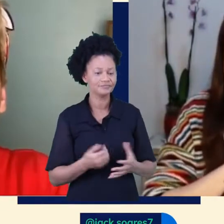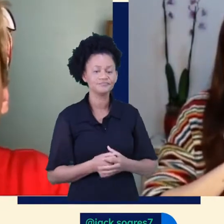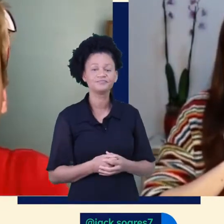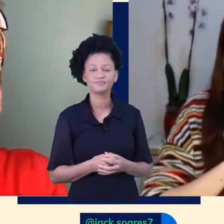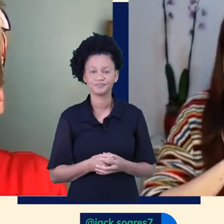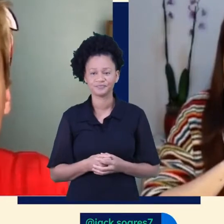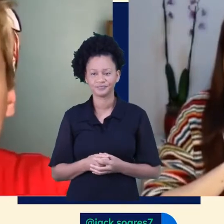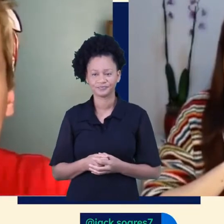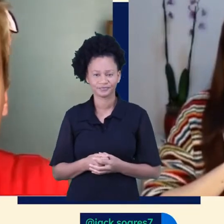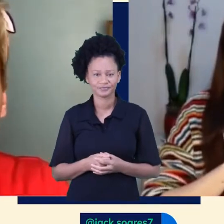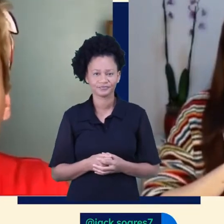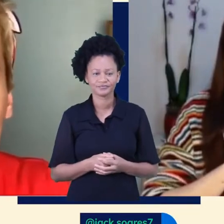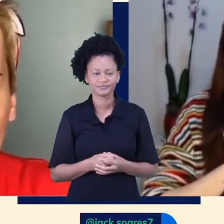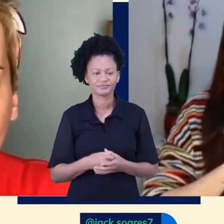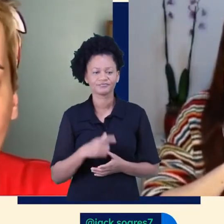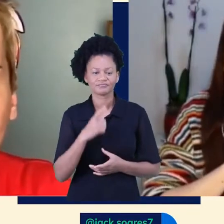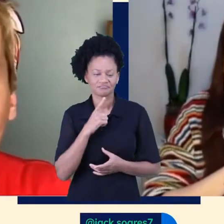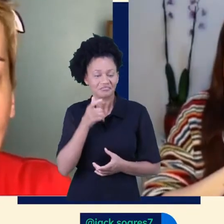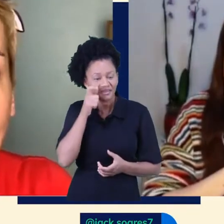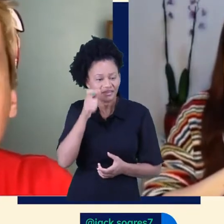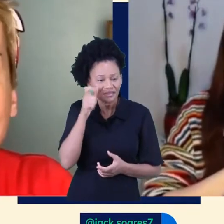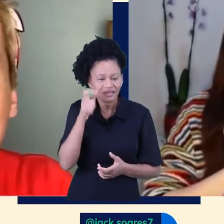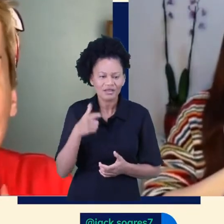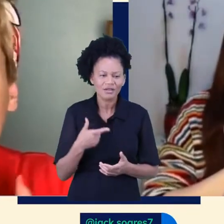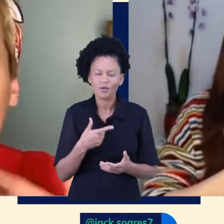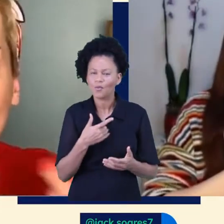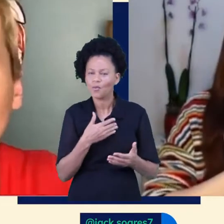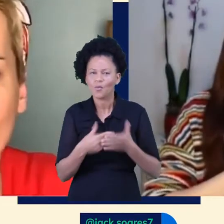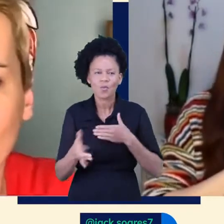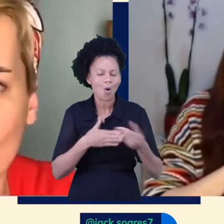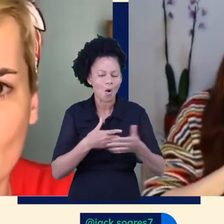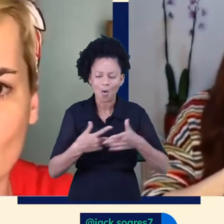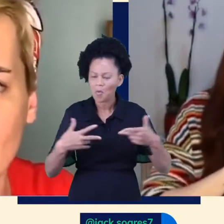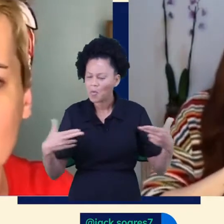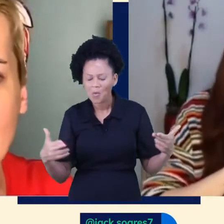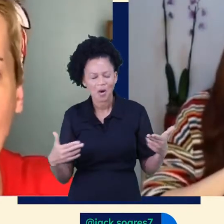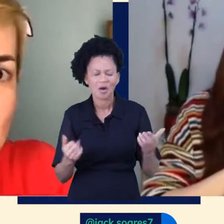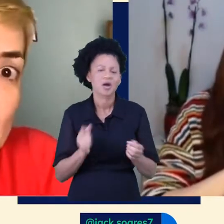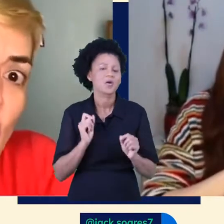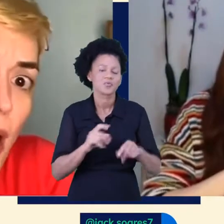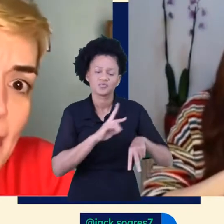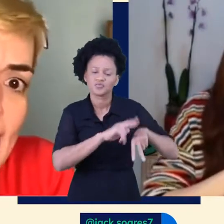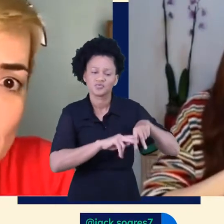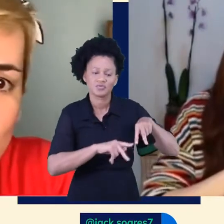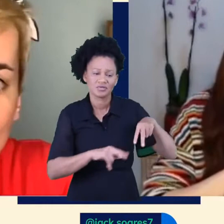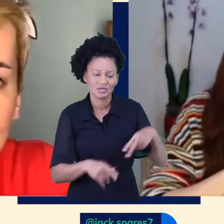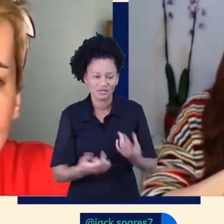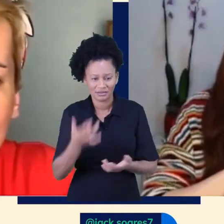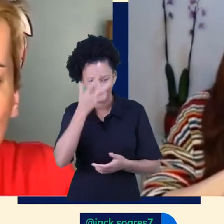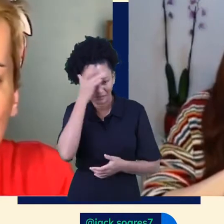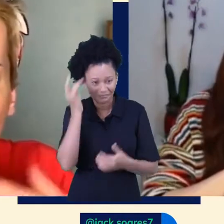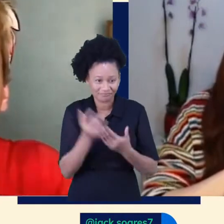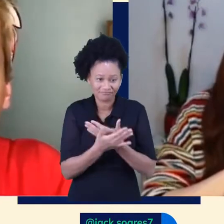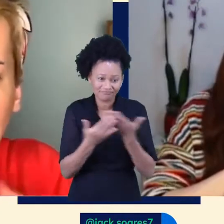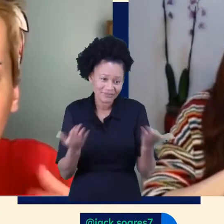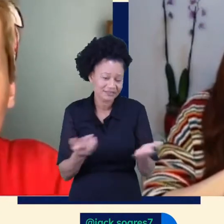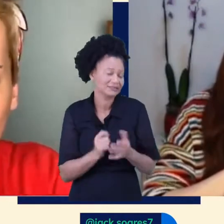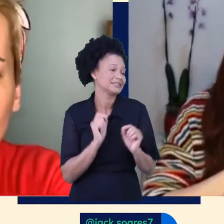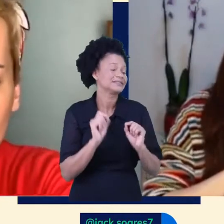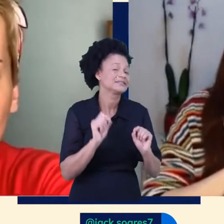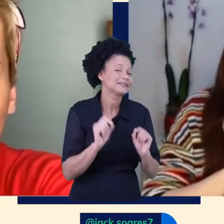interesse em qualquer que seja o gênero também, né? E nem a pessoa não tem nem vontade de transar, às vezes só um abraço está